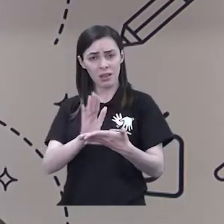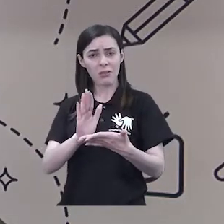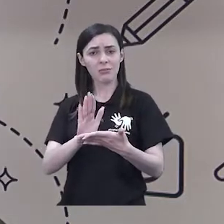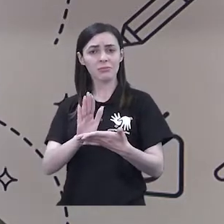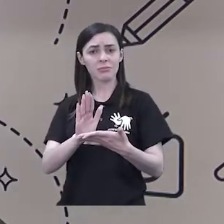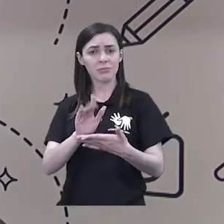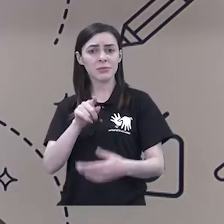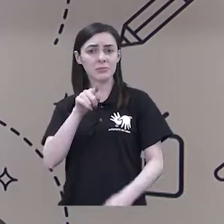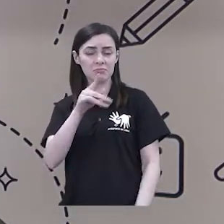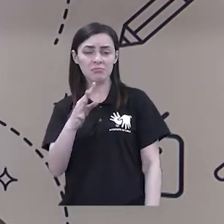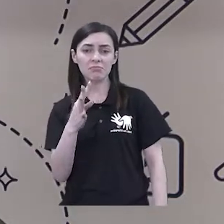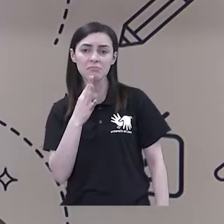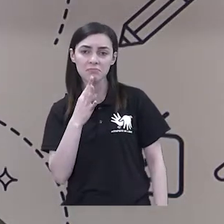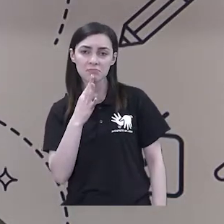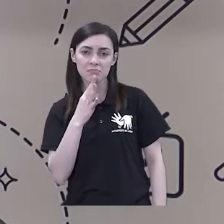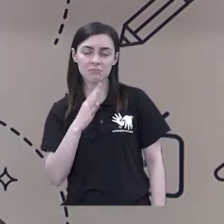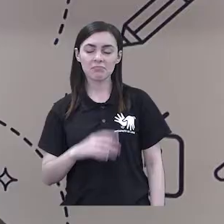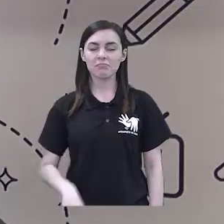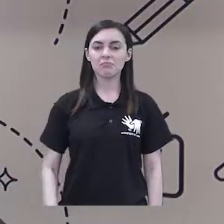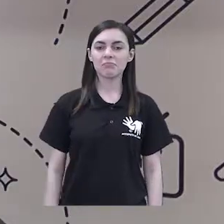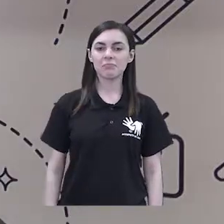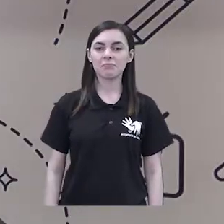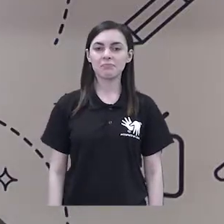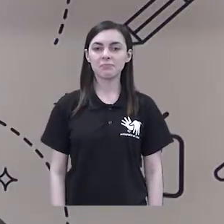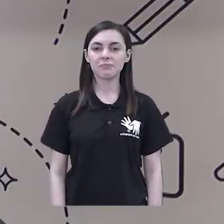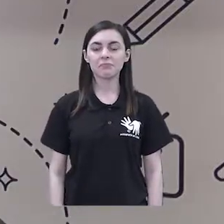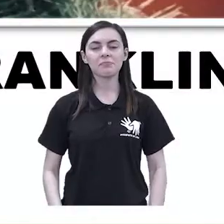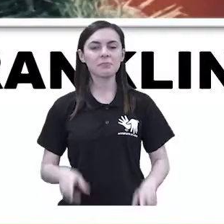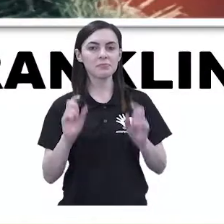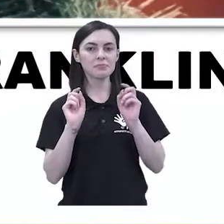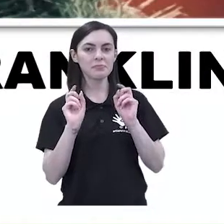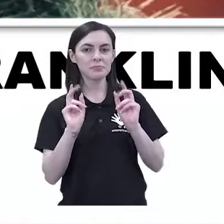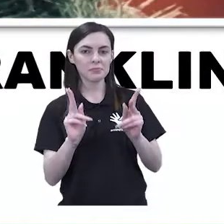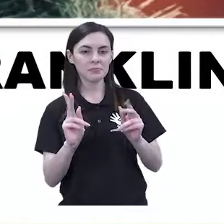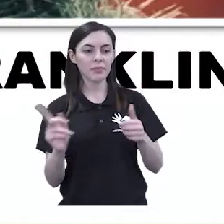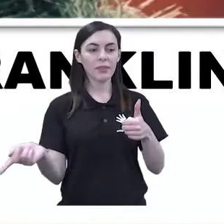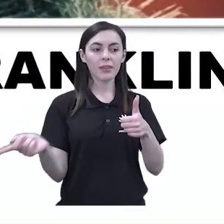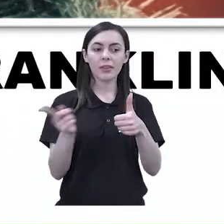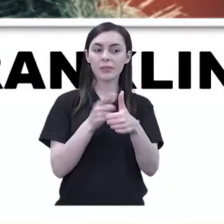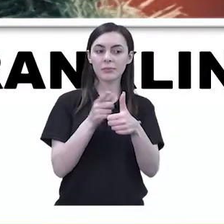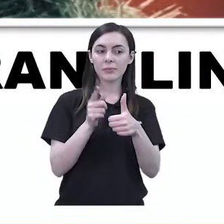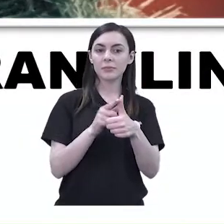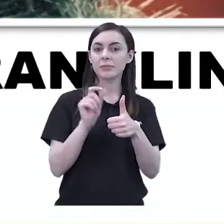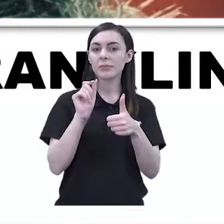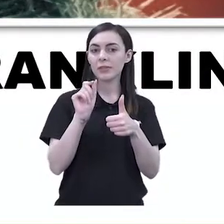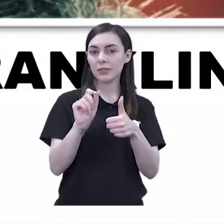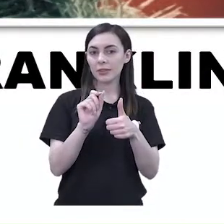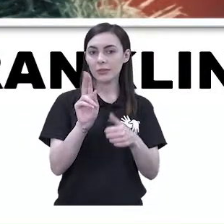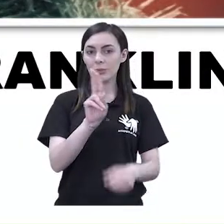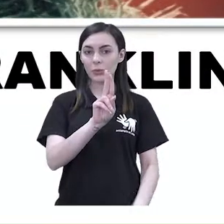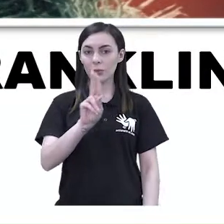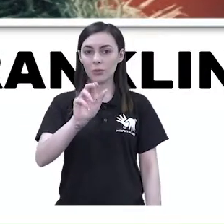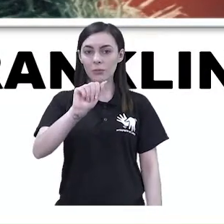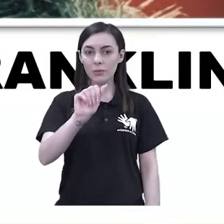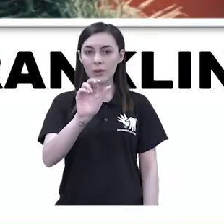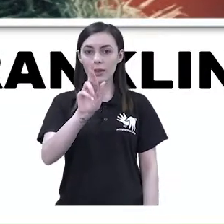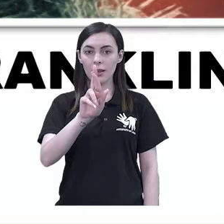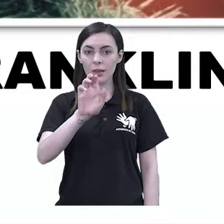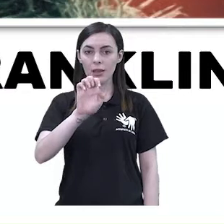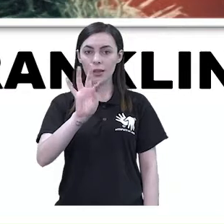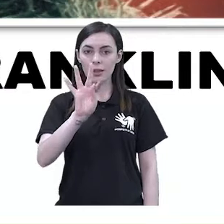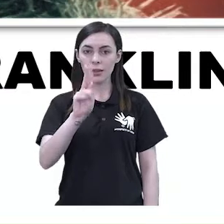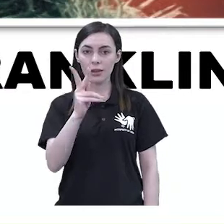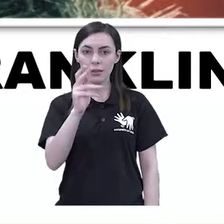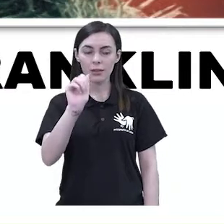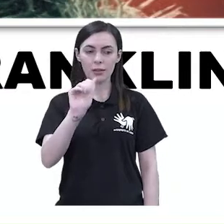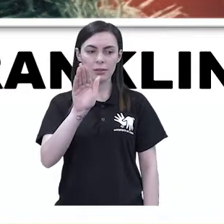algumas delas aqui para vocês? Muito bem. A primeira que nós vamos conhecer é a